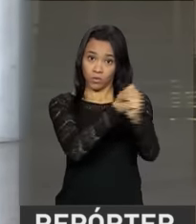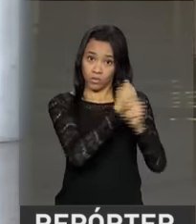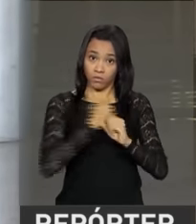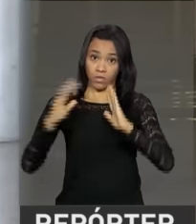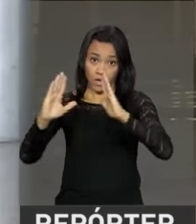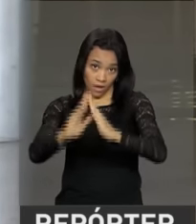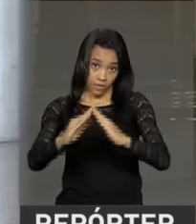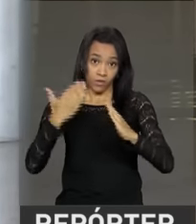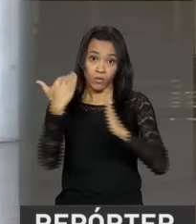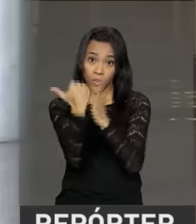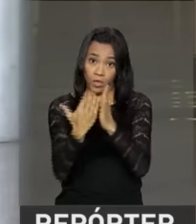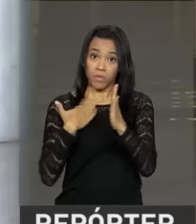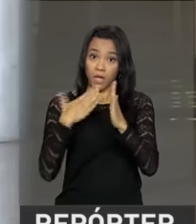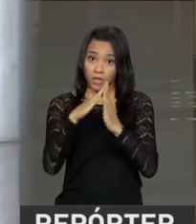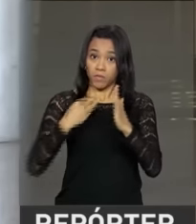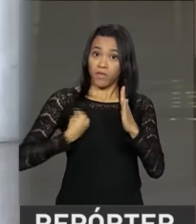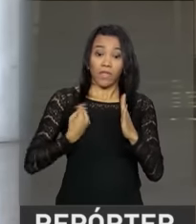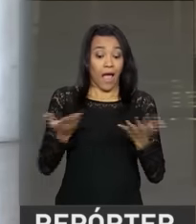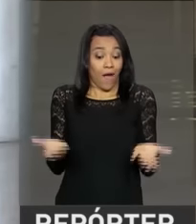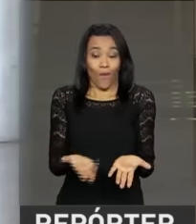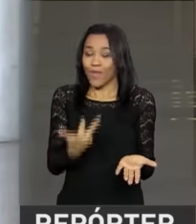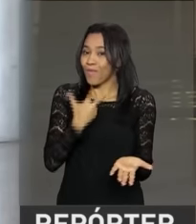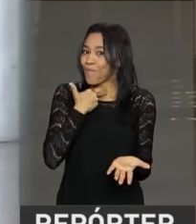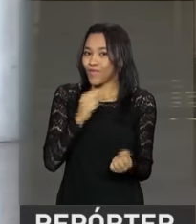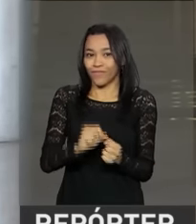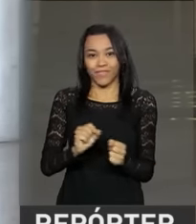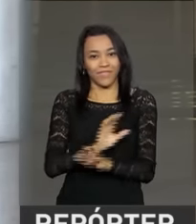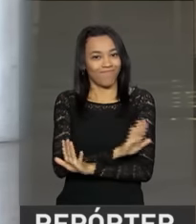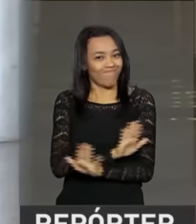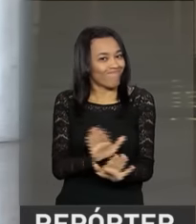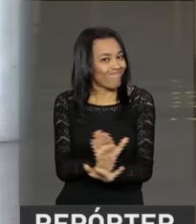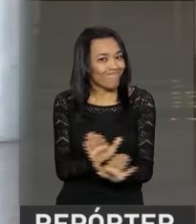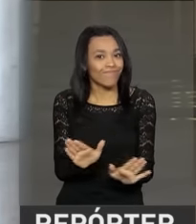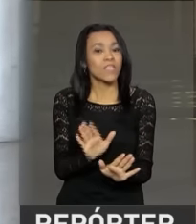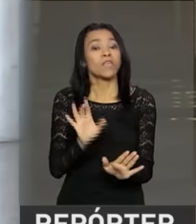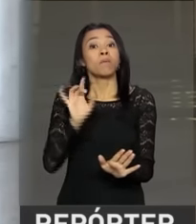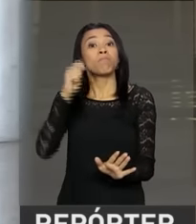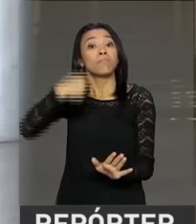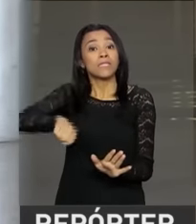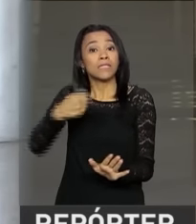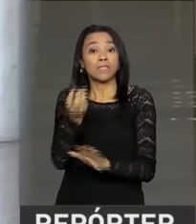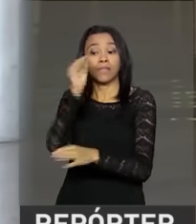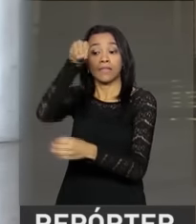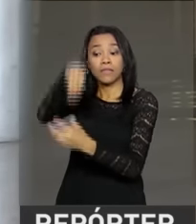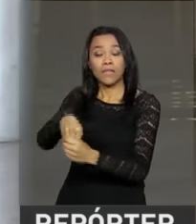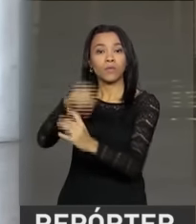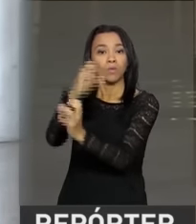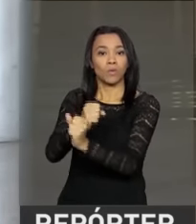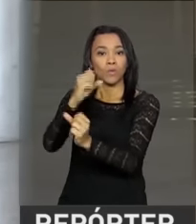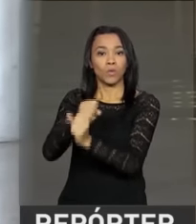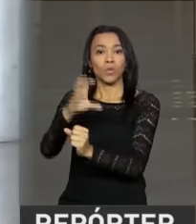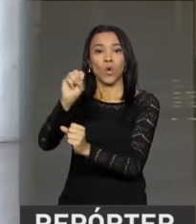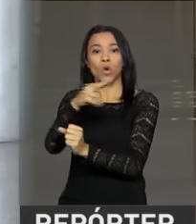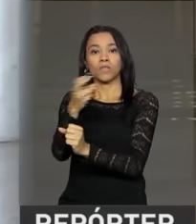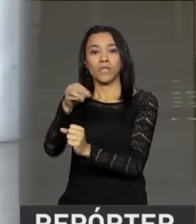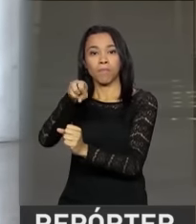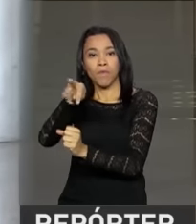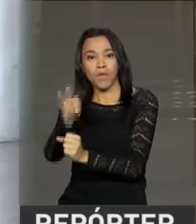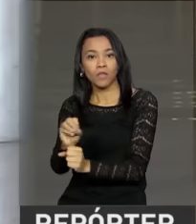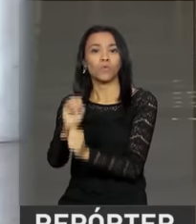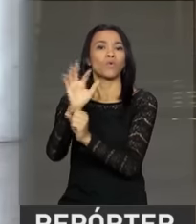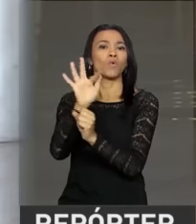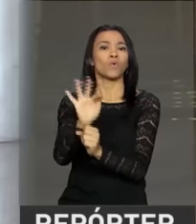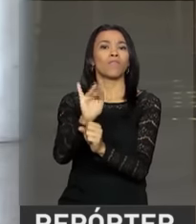A partir de agora, ela não poderá fazer mais isso até que constem no orçamento fiscal e da Seguridade Social